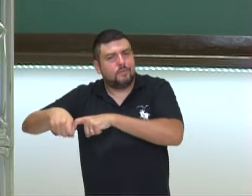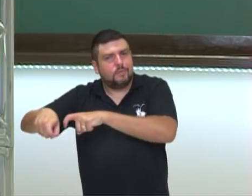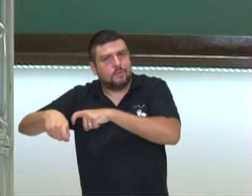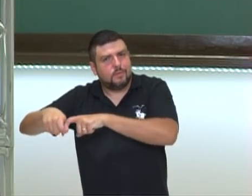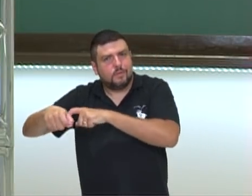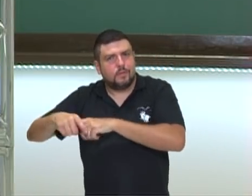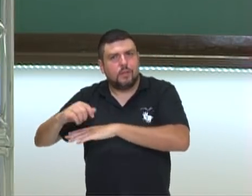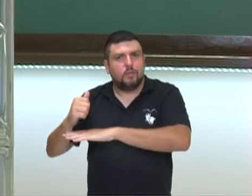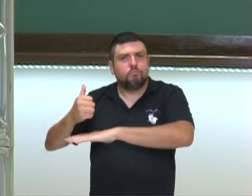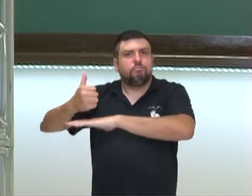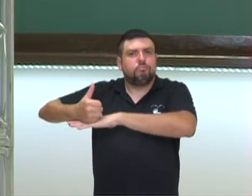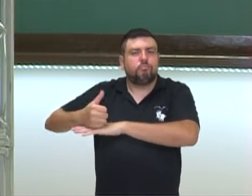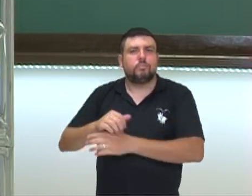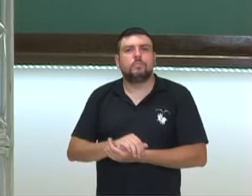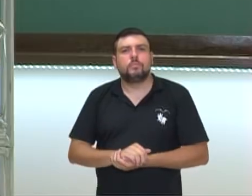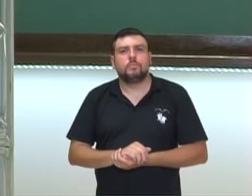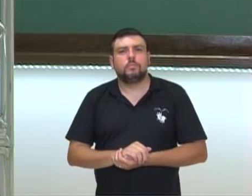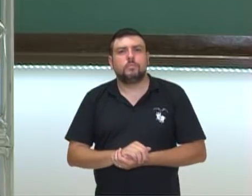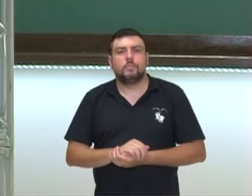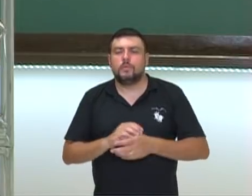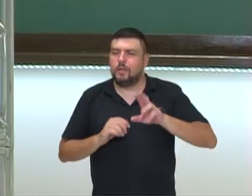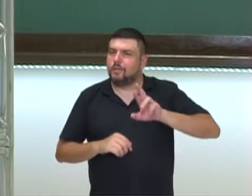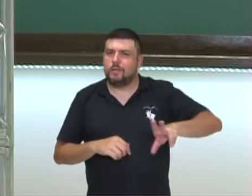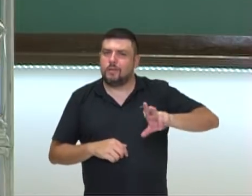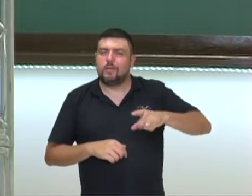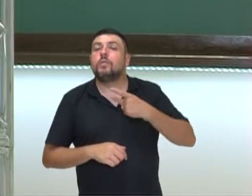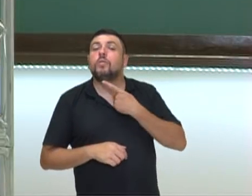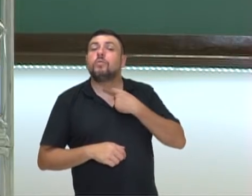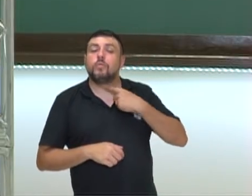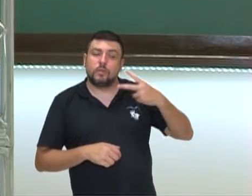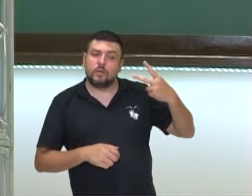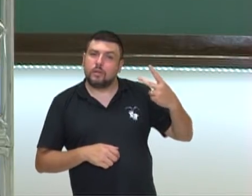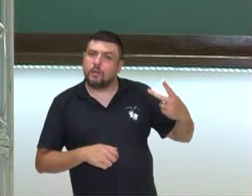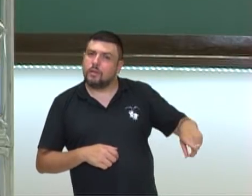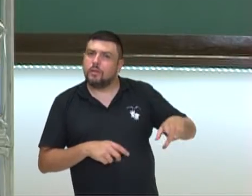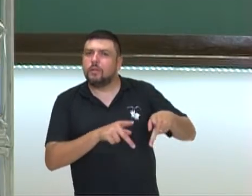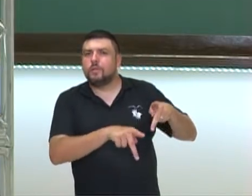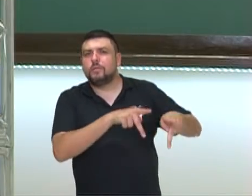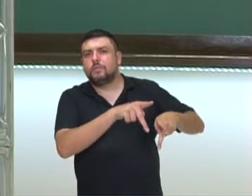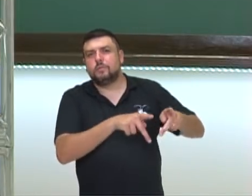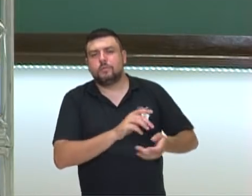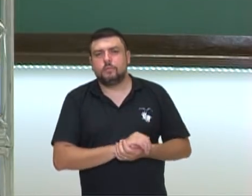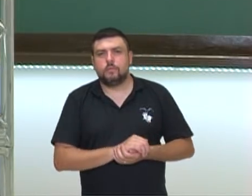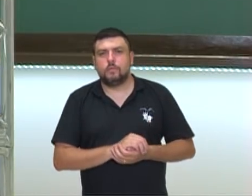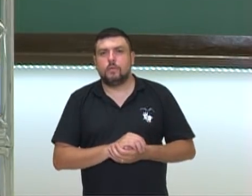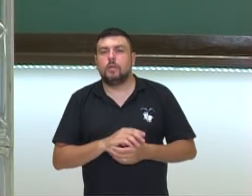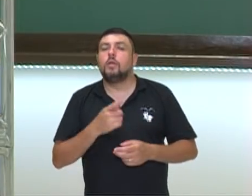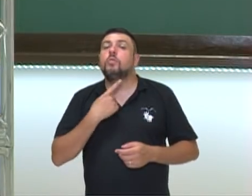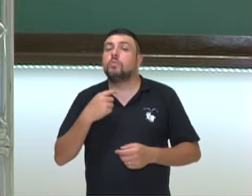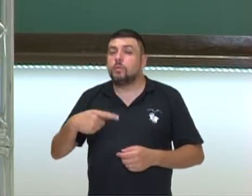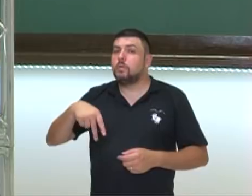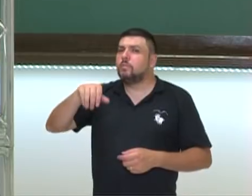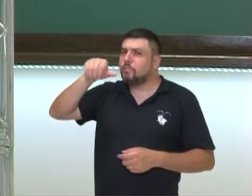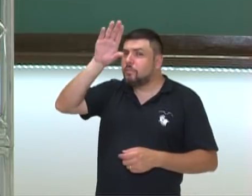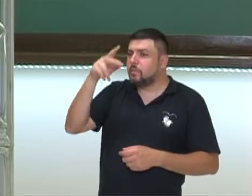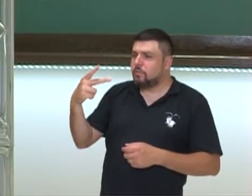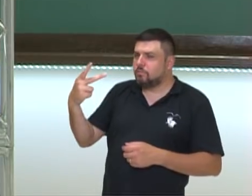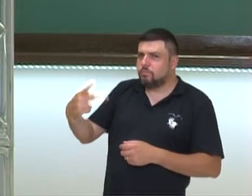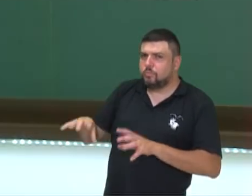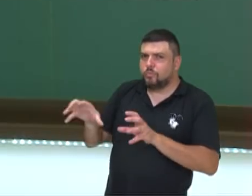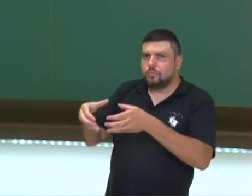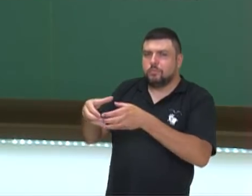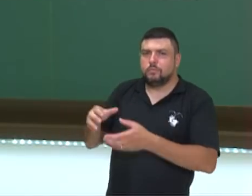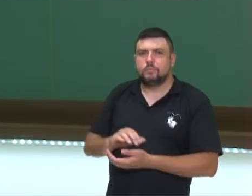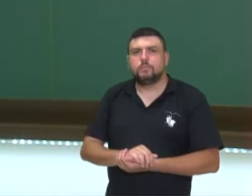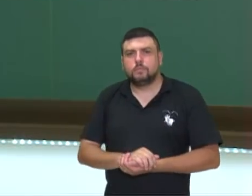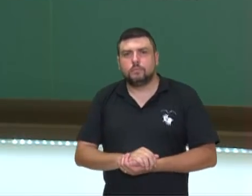grande proprietário de terras, e não a vontade expressamente do eleitor, mas a vontade desse grupo mais poderoso. O